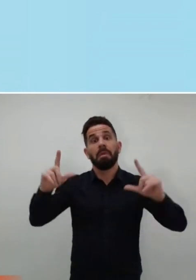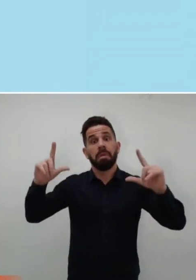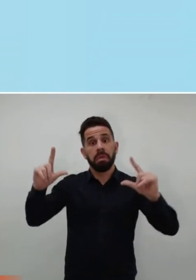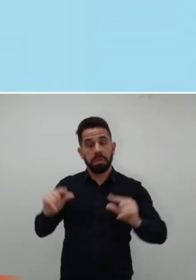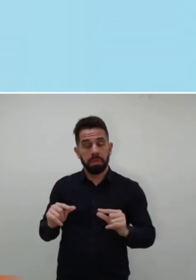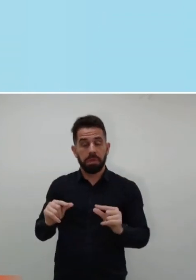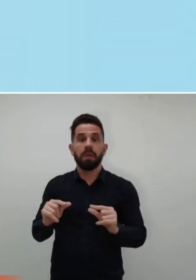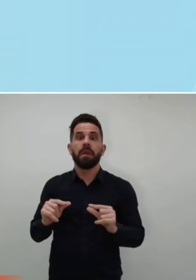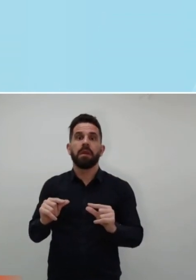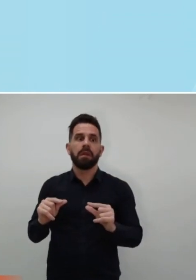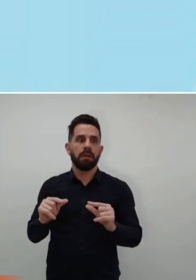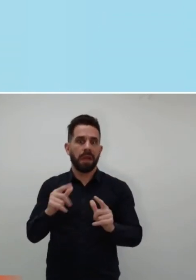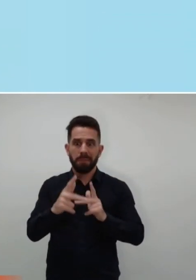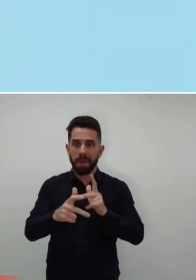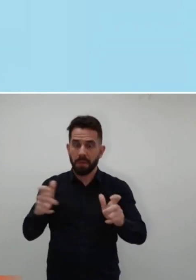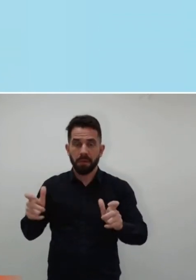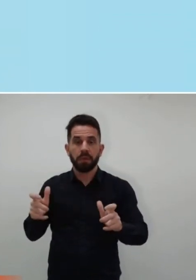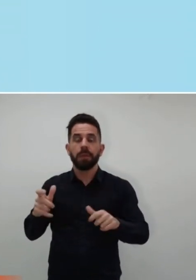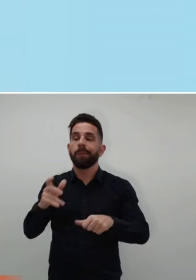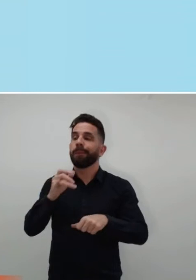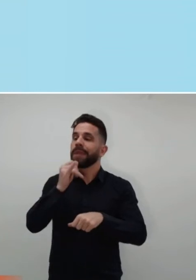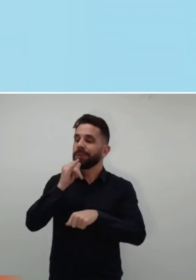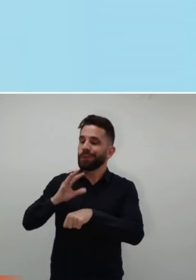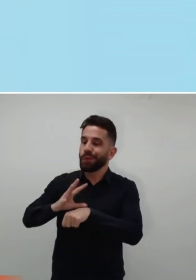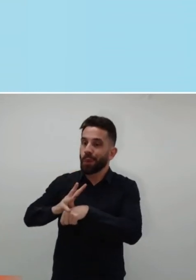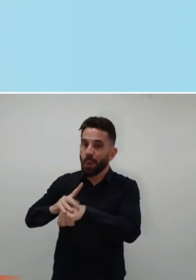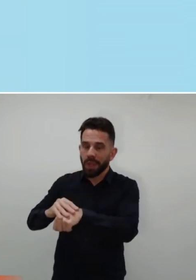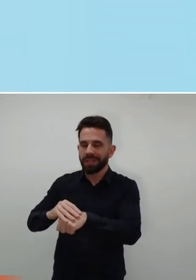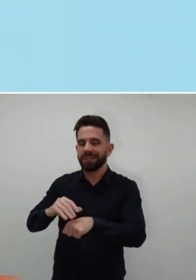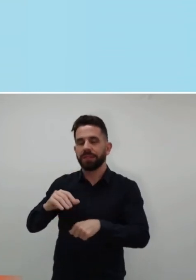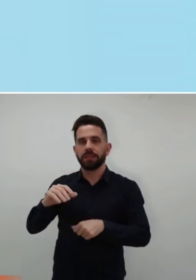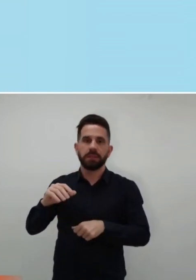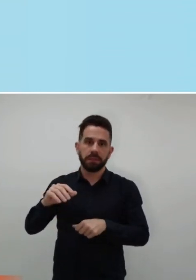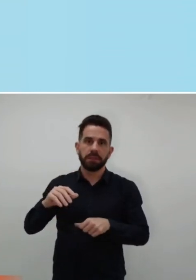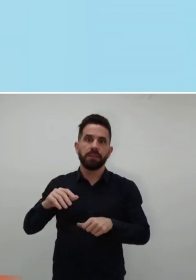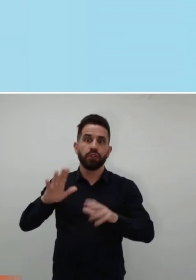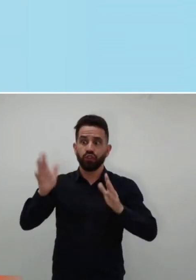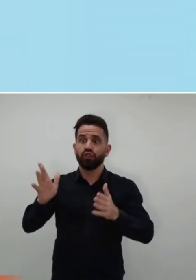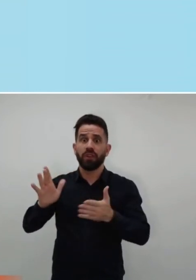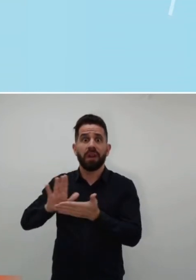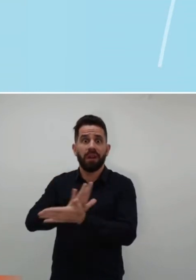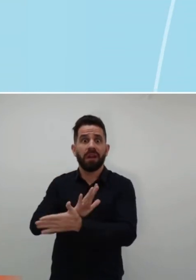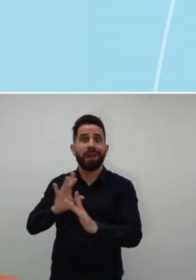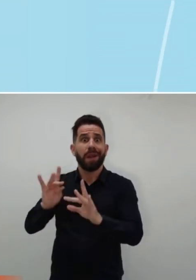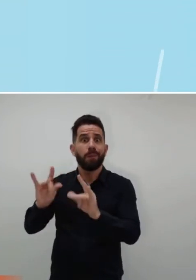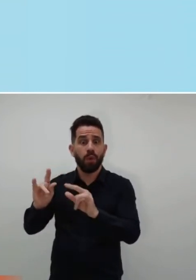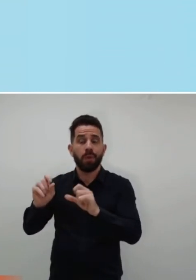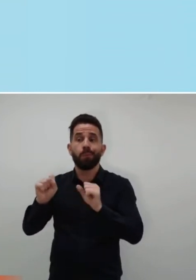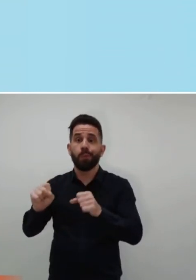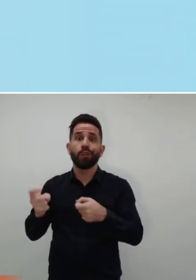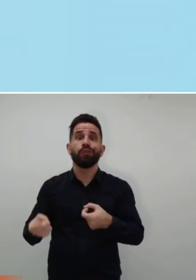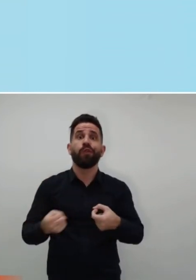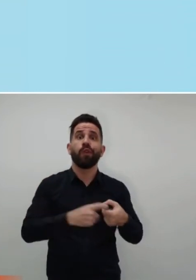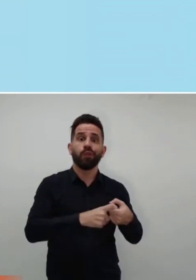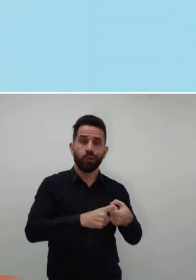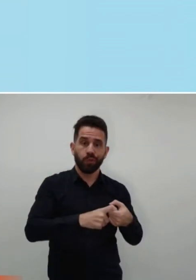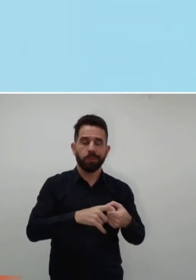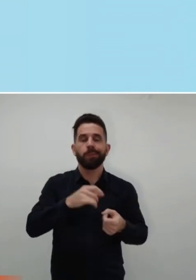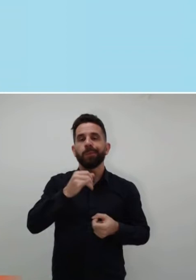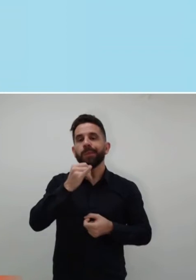doenças já erradicadas, como a polio e o sarampo, voltem a circular no Brasil. Na verdade, o sarampo já voltou,